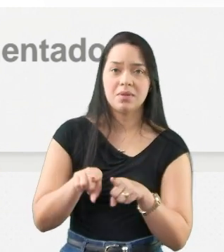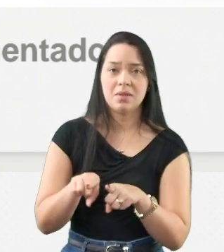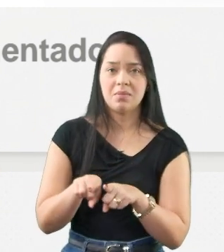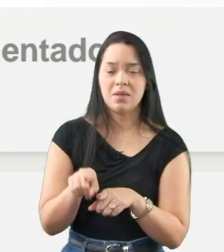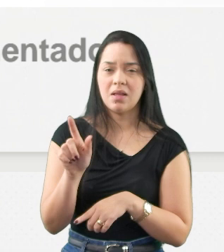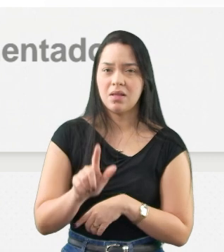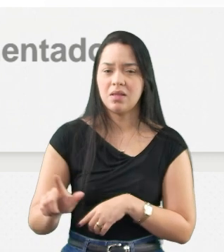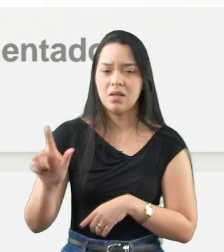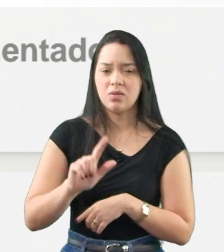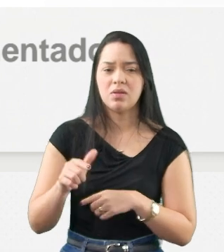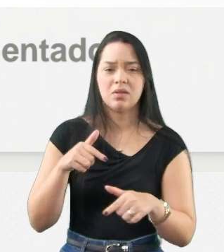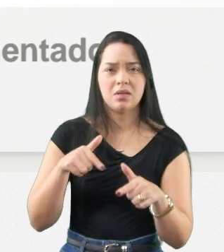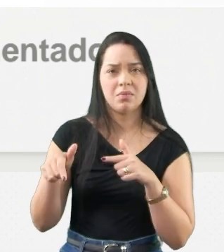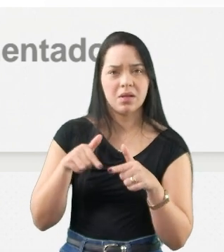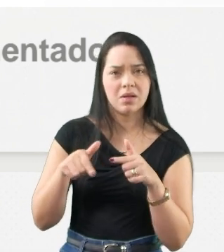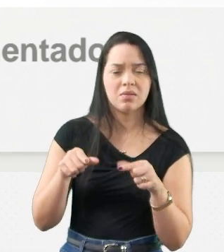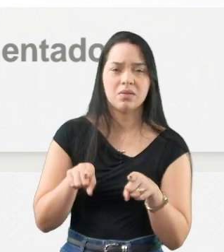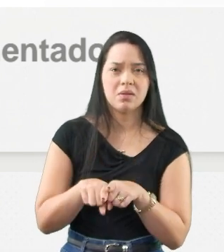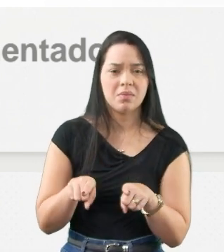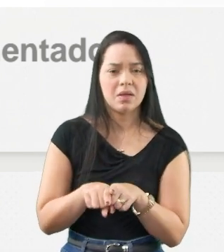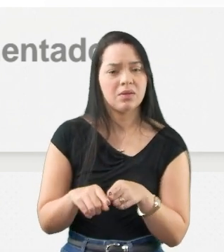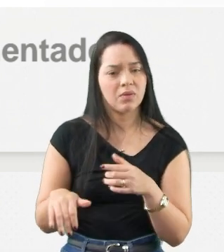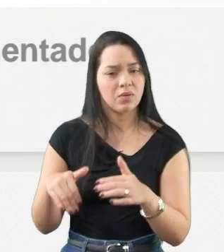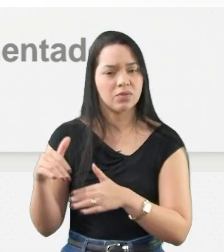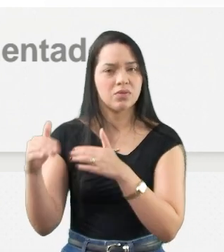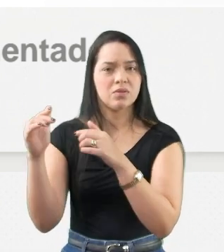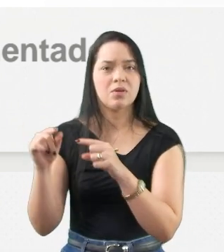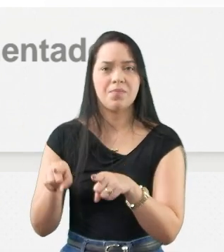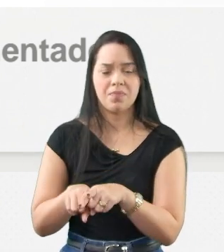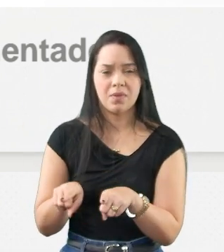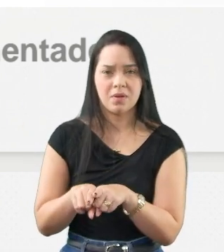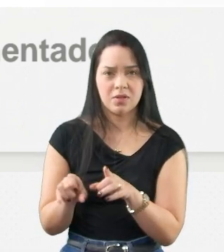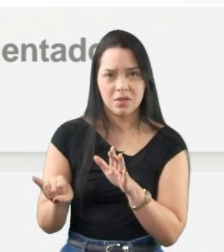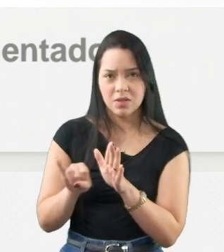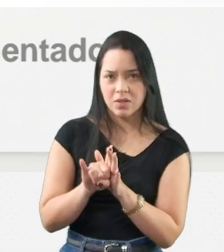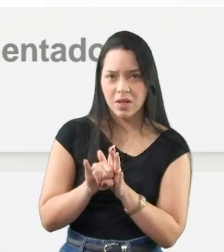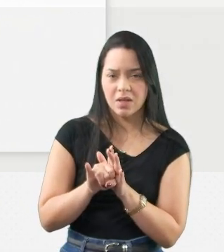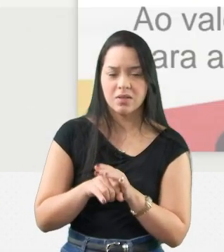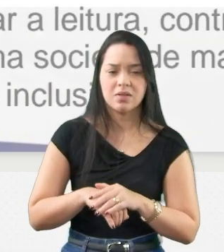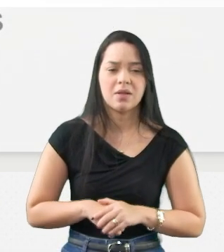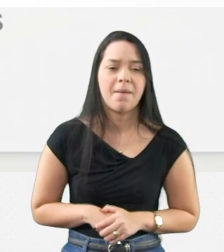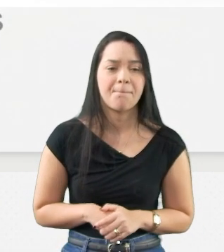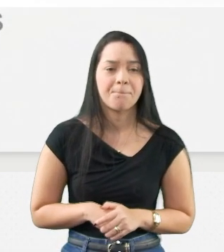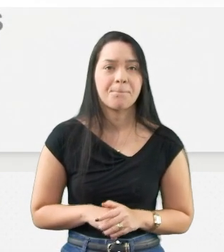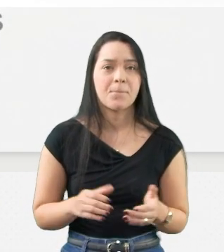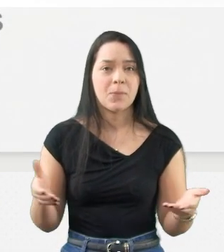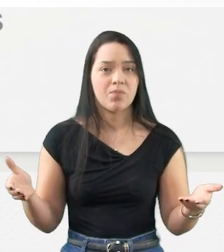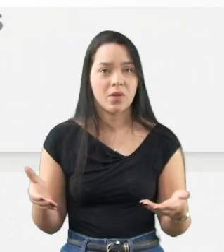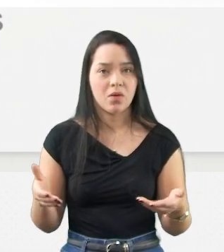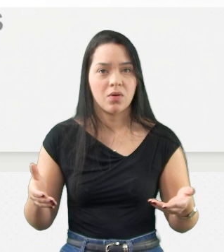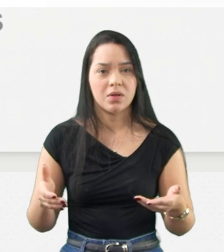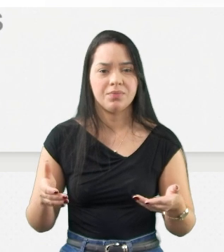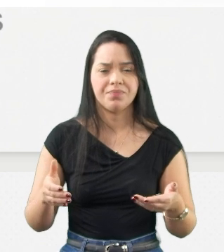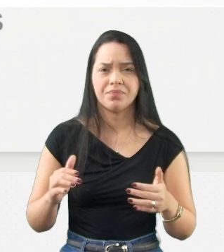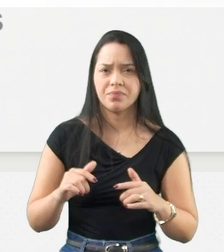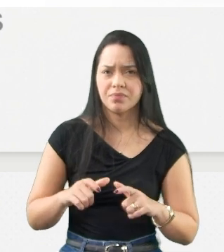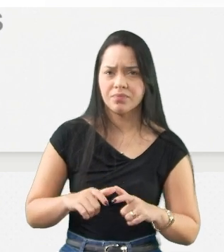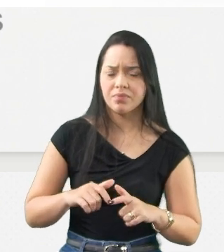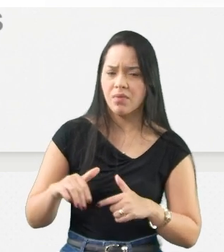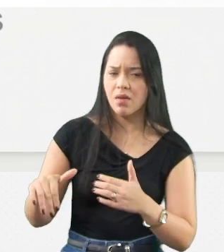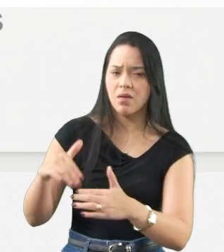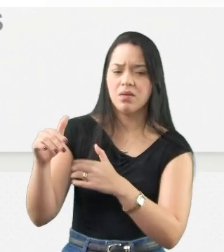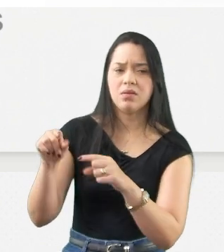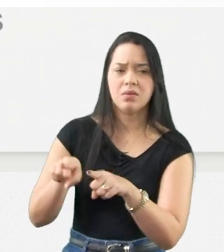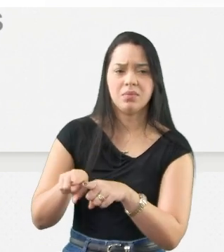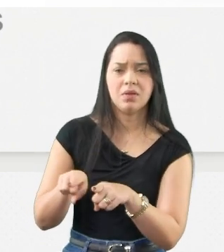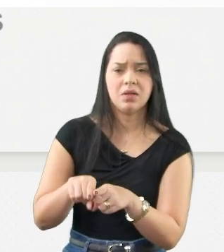literatura trabalhando esse aspecto da construção de identidades. E aí a gente vai avançando aqui, a gente vai ver que a